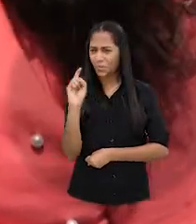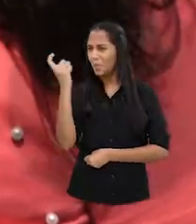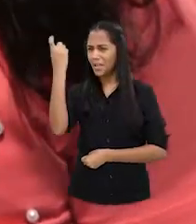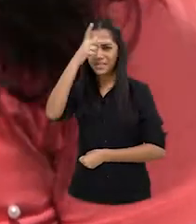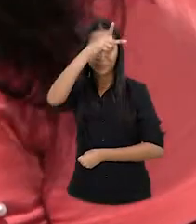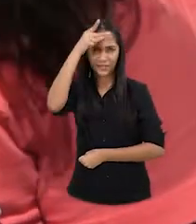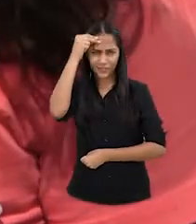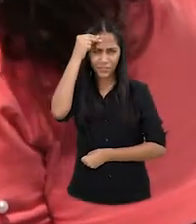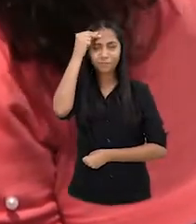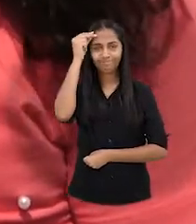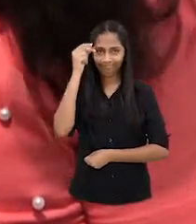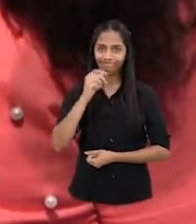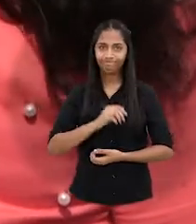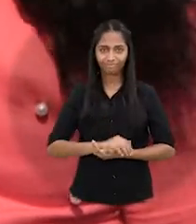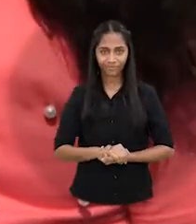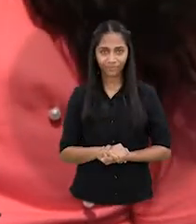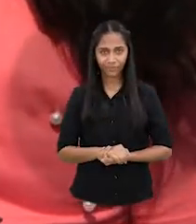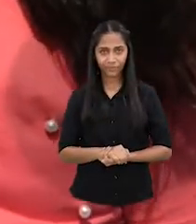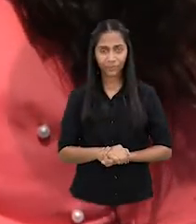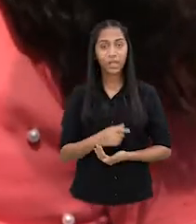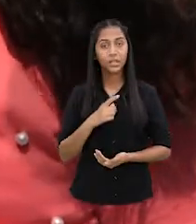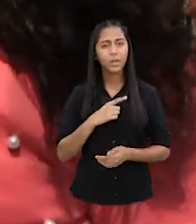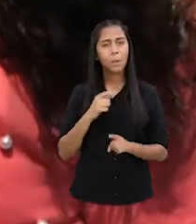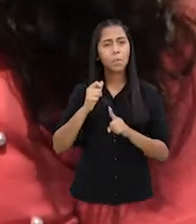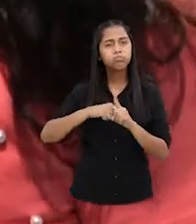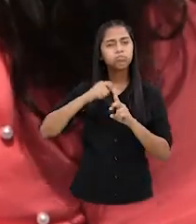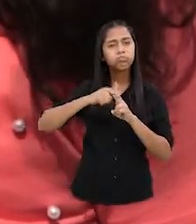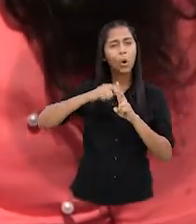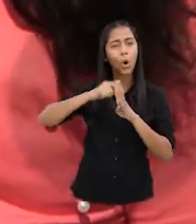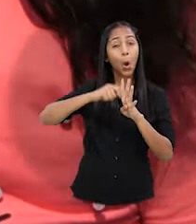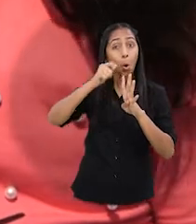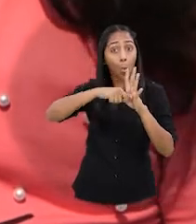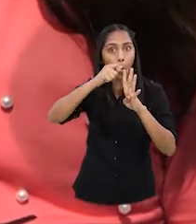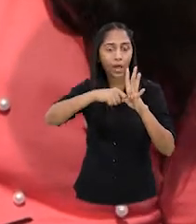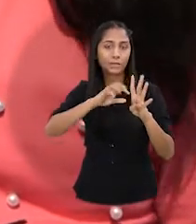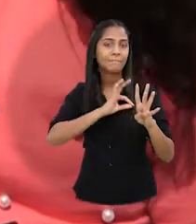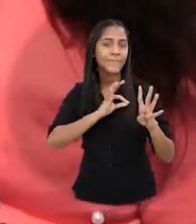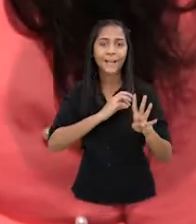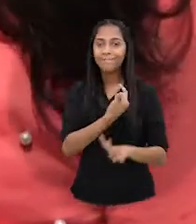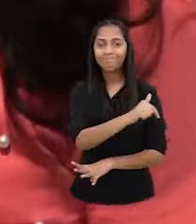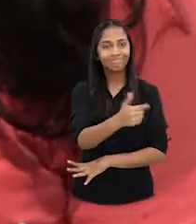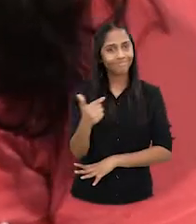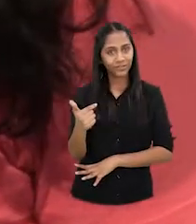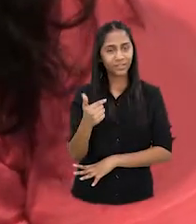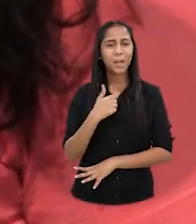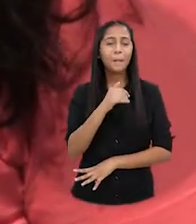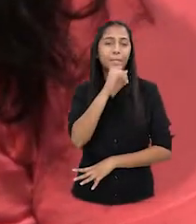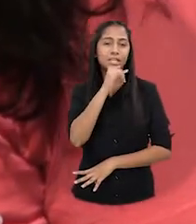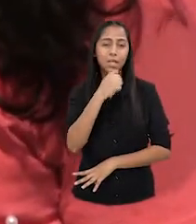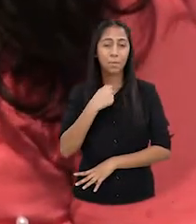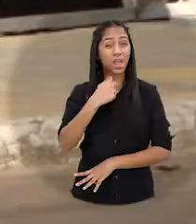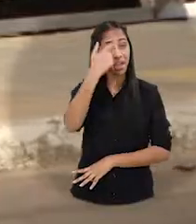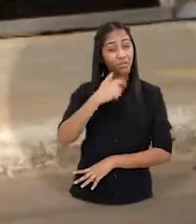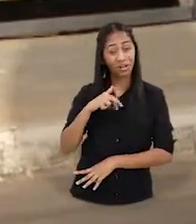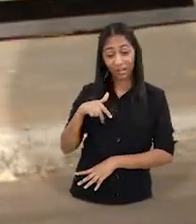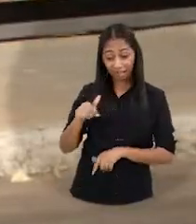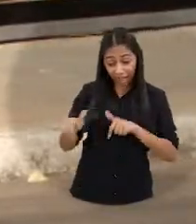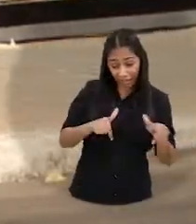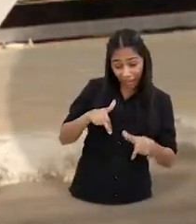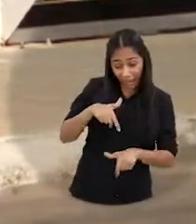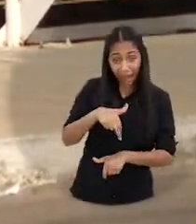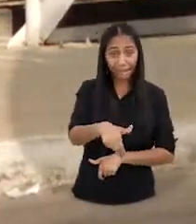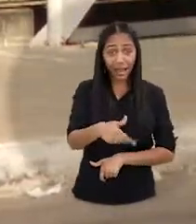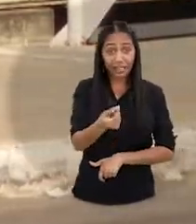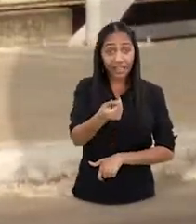outro prefeito. Passamos 4 meses sem salário. Muitas vezes eu vinha trabalhar sem a